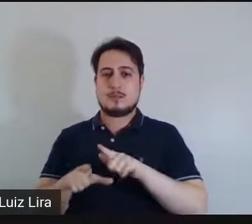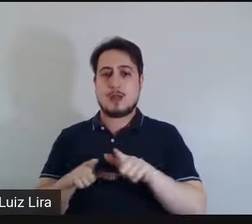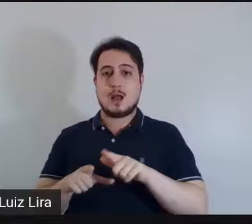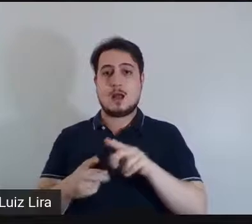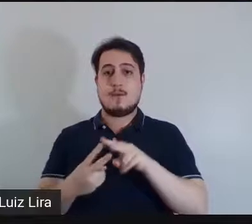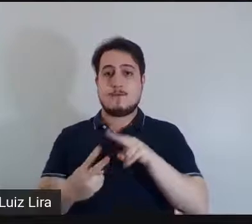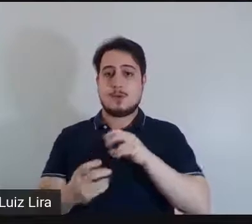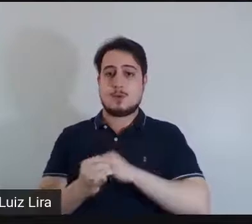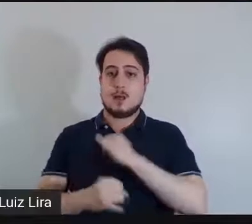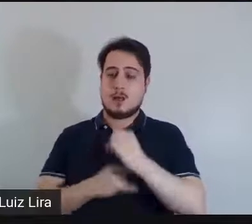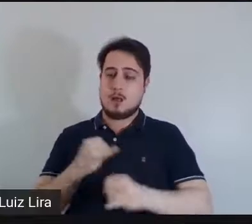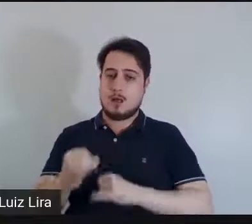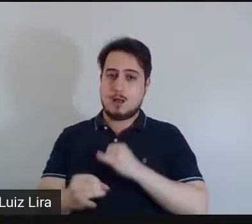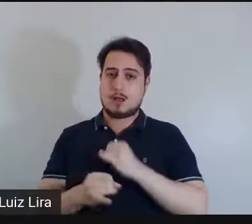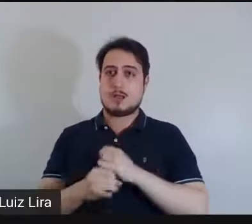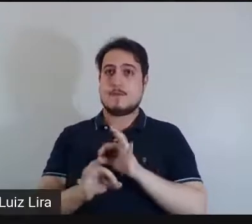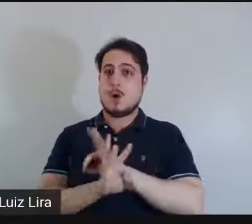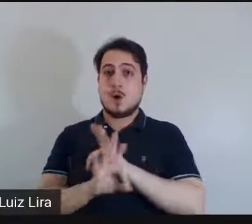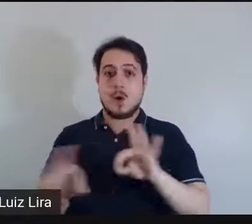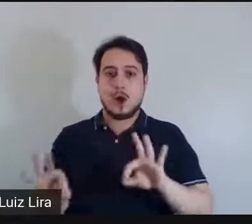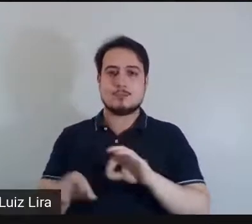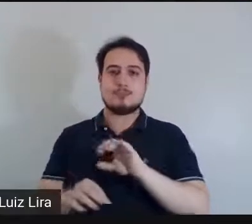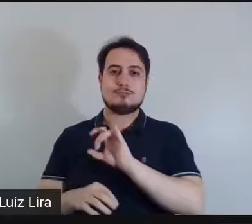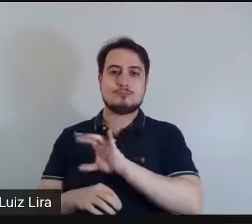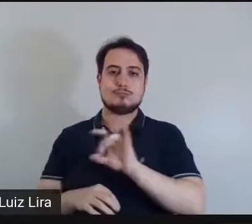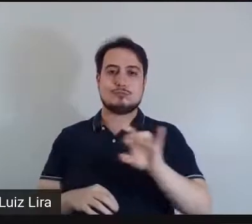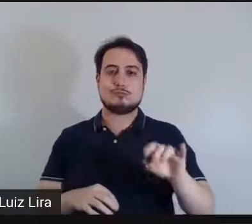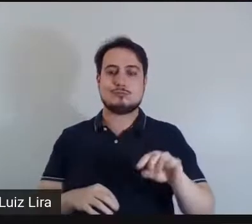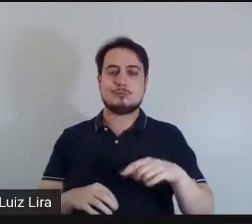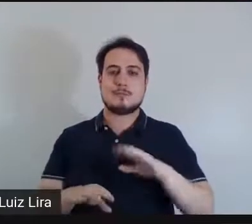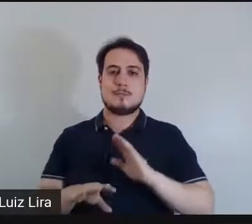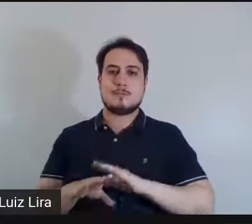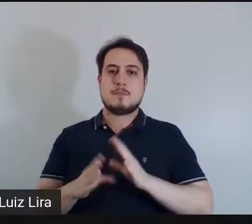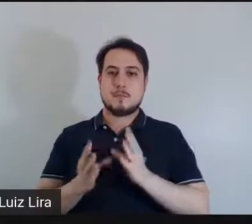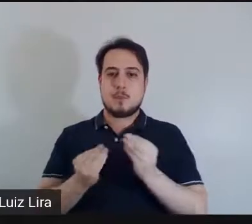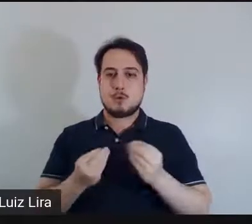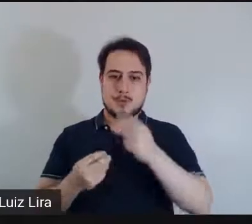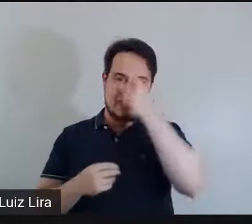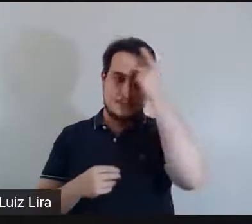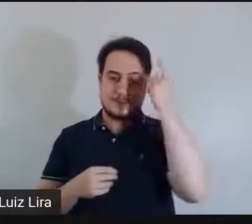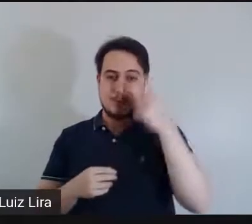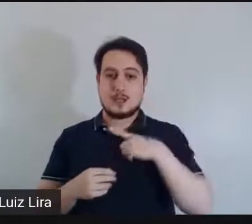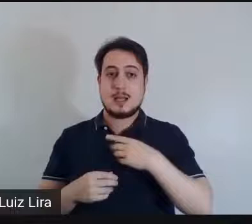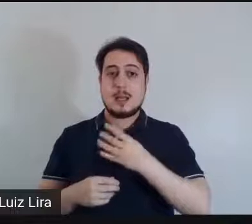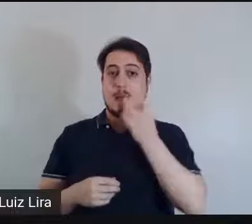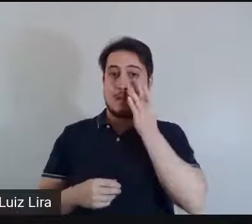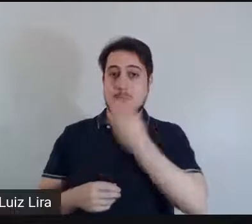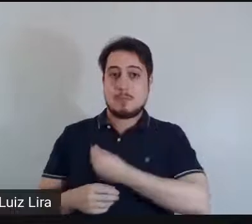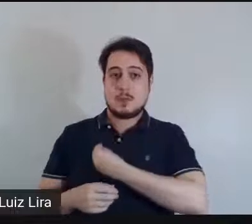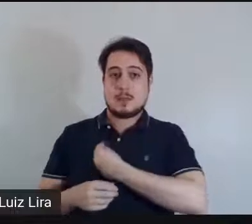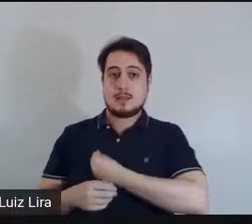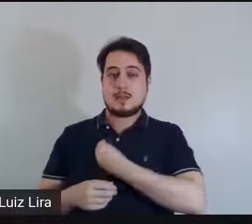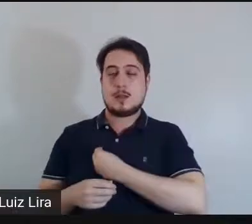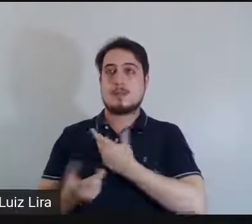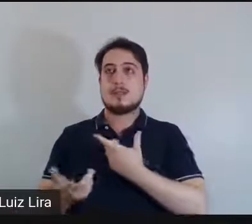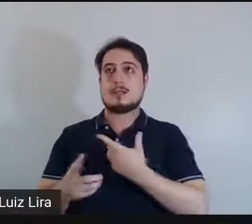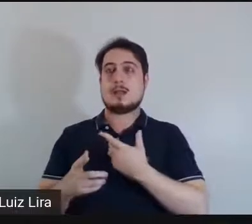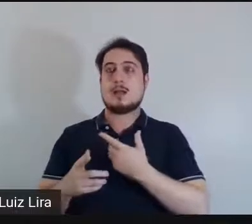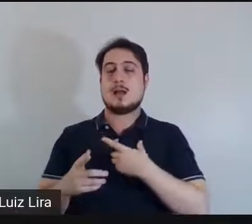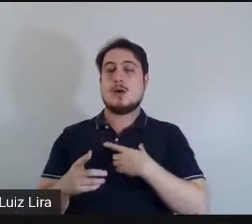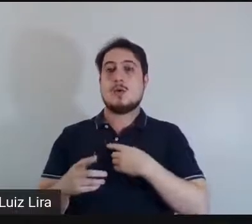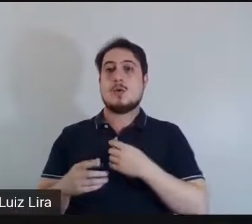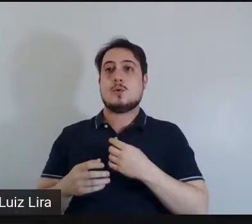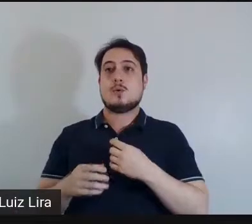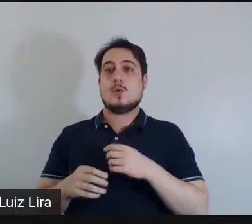Que foi muito excelente para muita gente, e ter o presencial não dá para ficar com a volumetria de terceirizado que